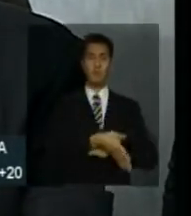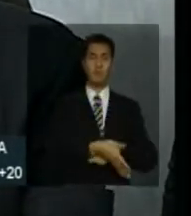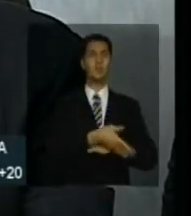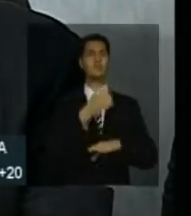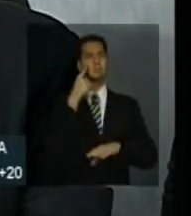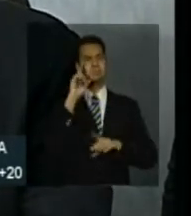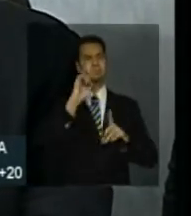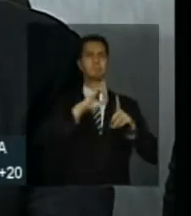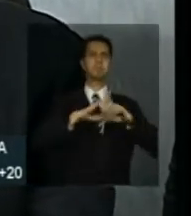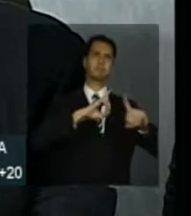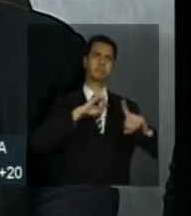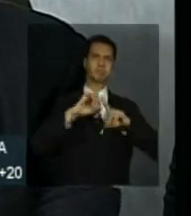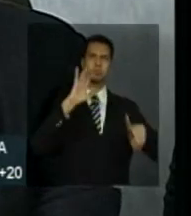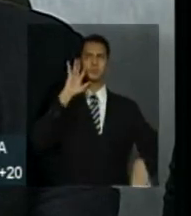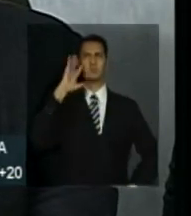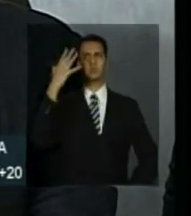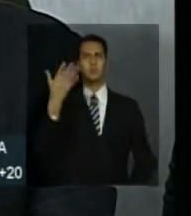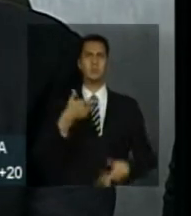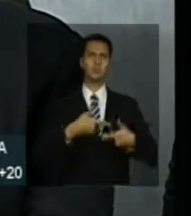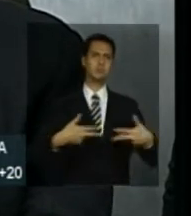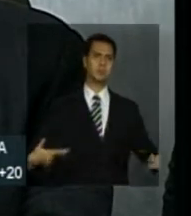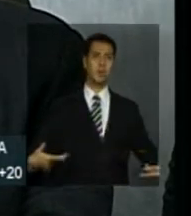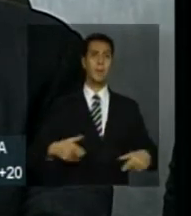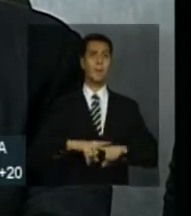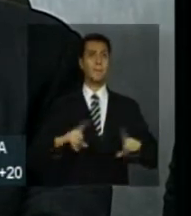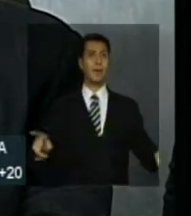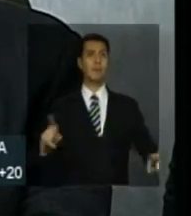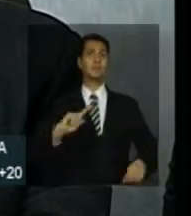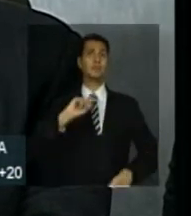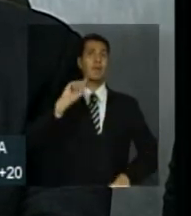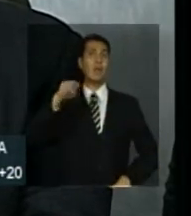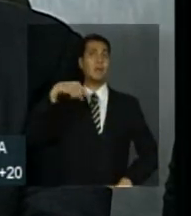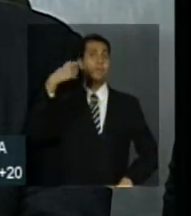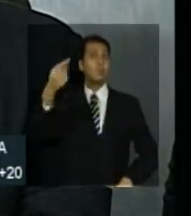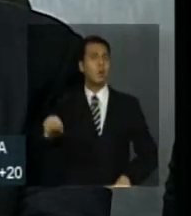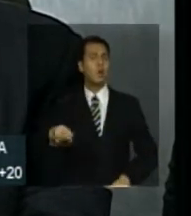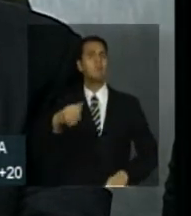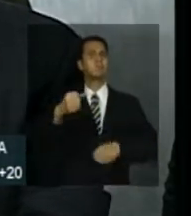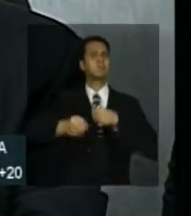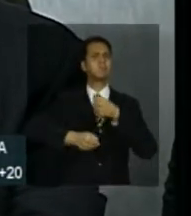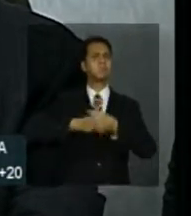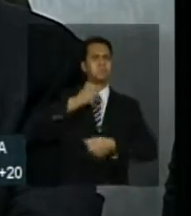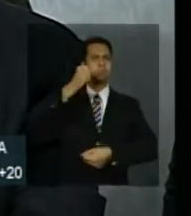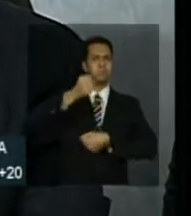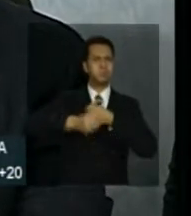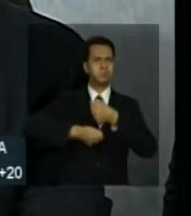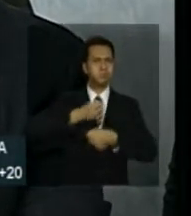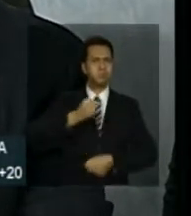anos porque esse rio mais 20 tem uma tarefa